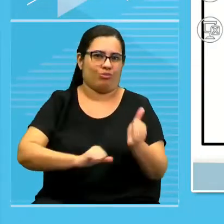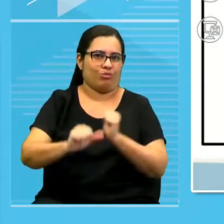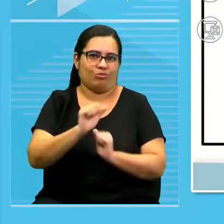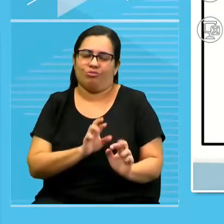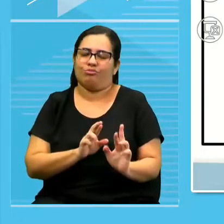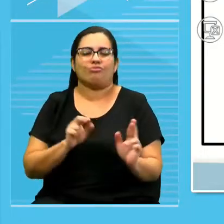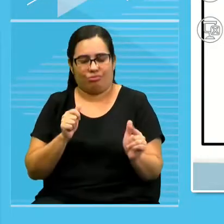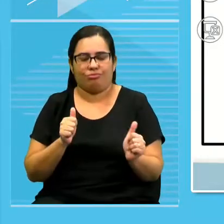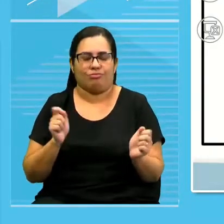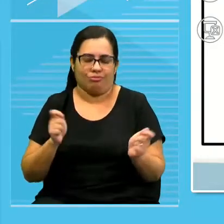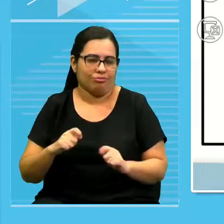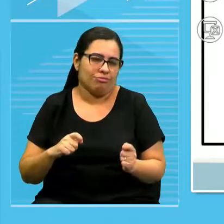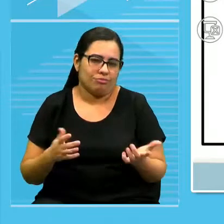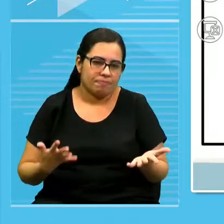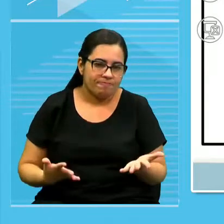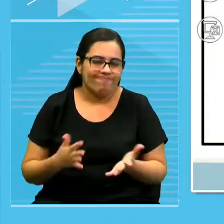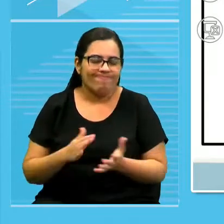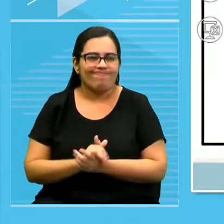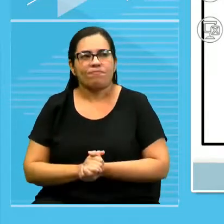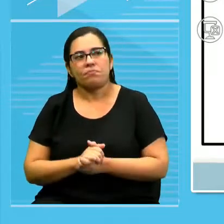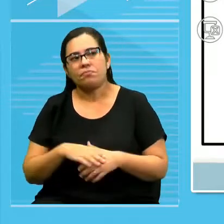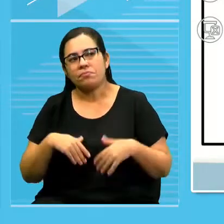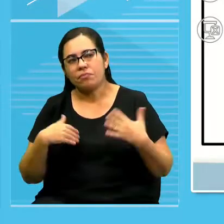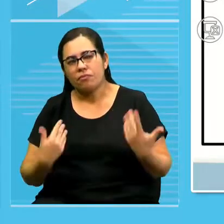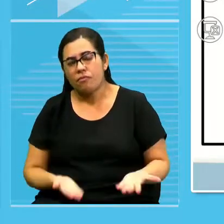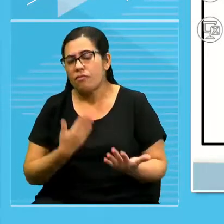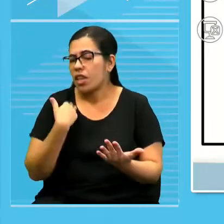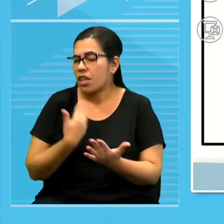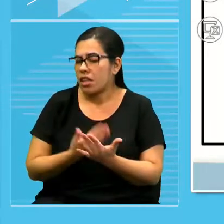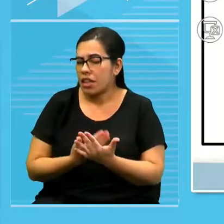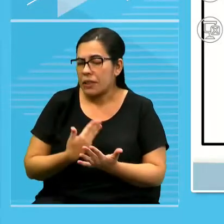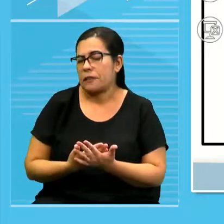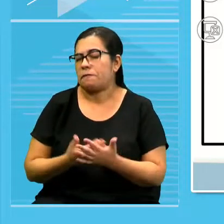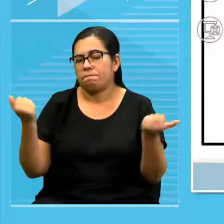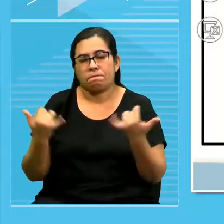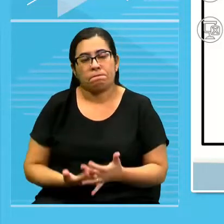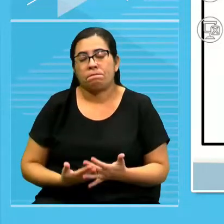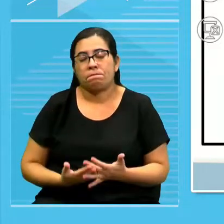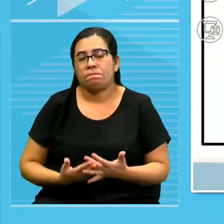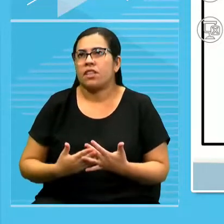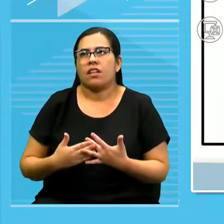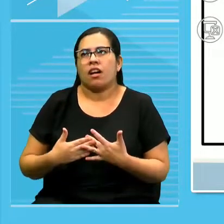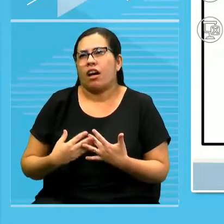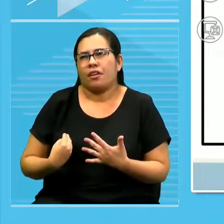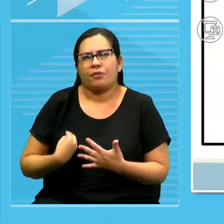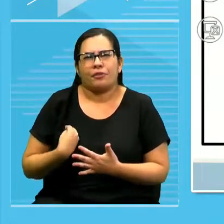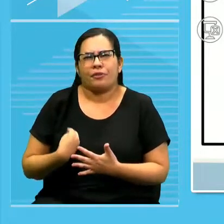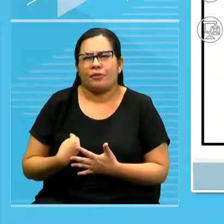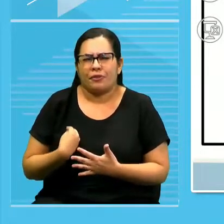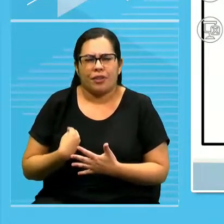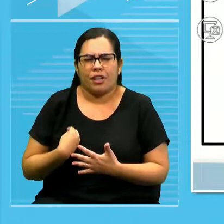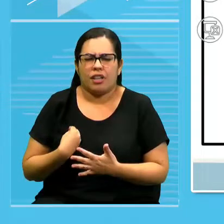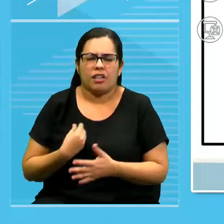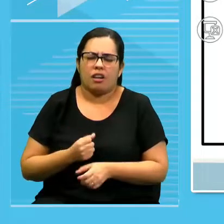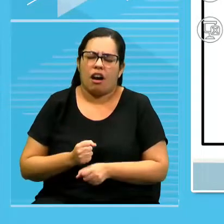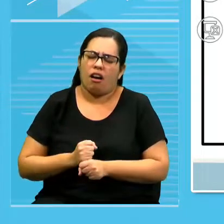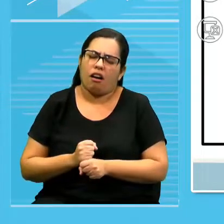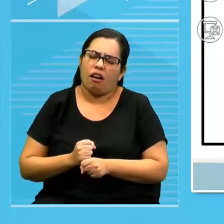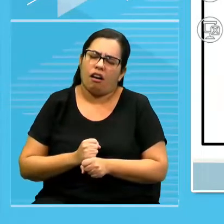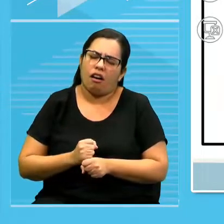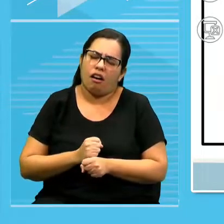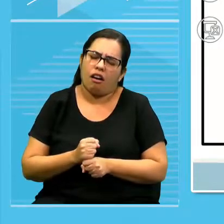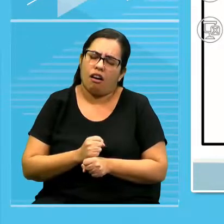então gente a ideia de que a educação é ao longo da vida não é assim